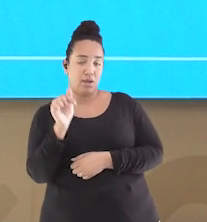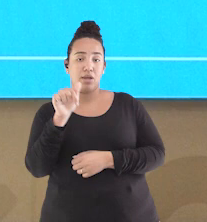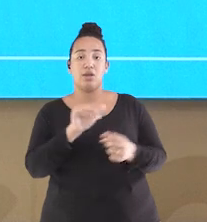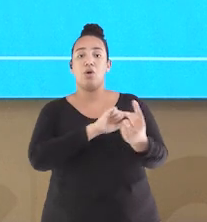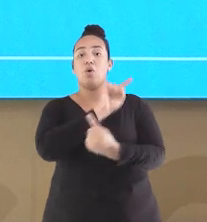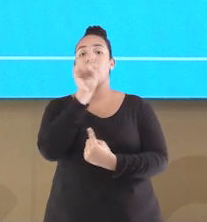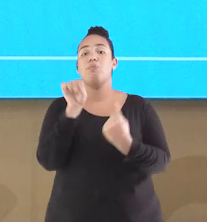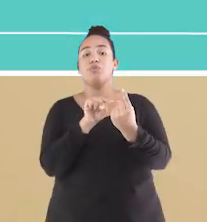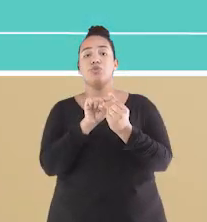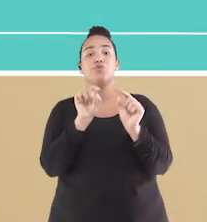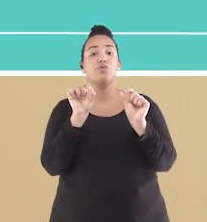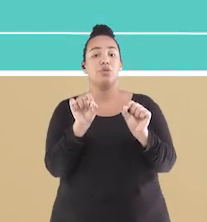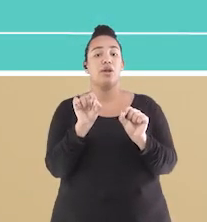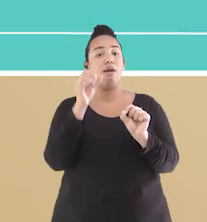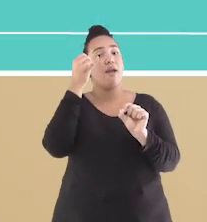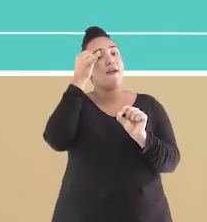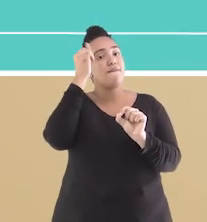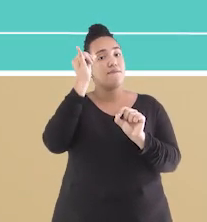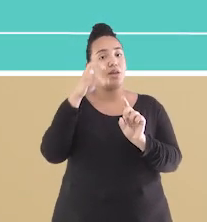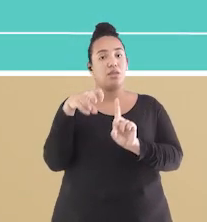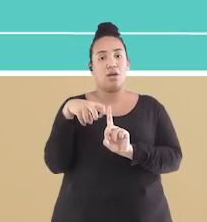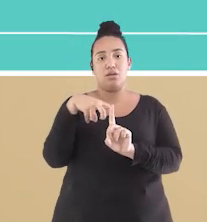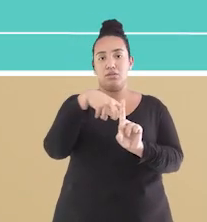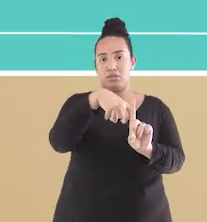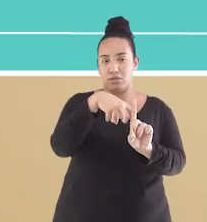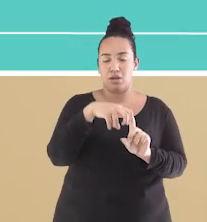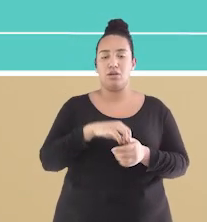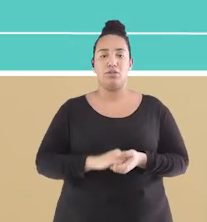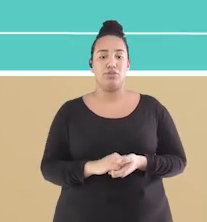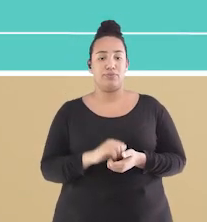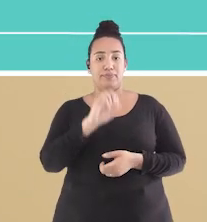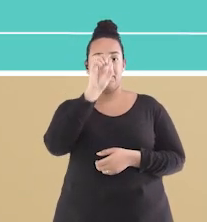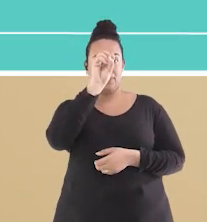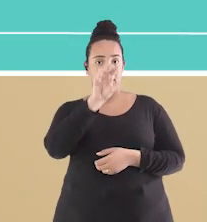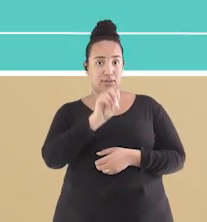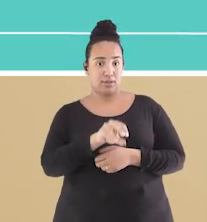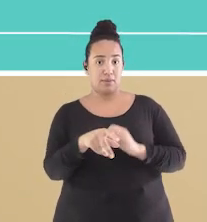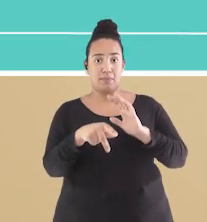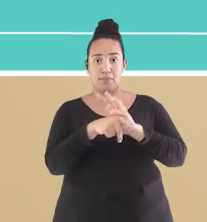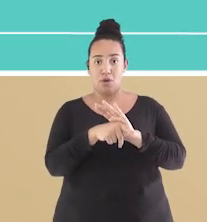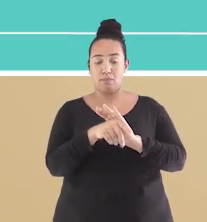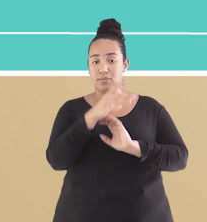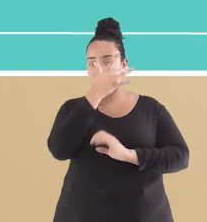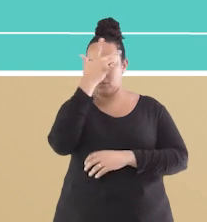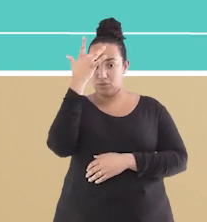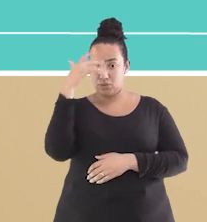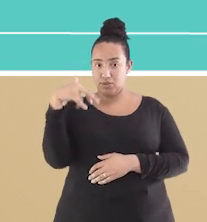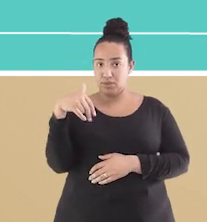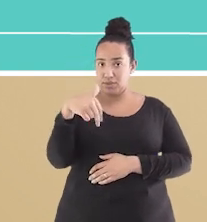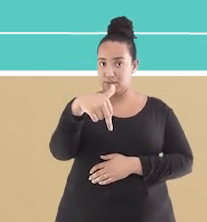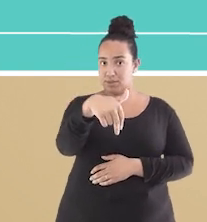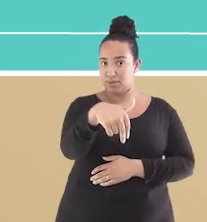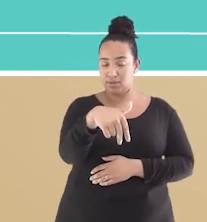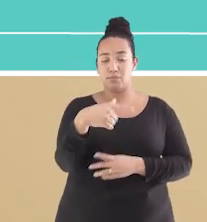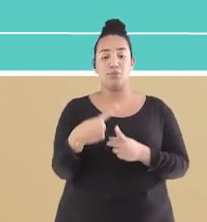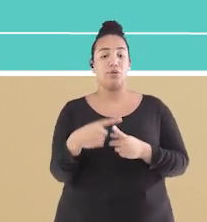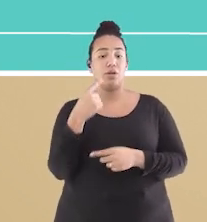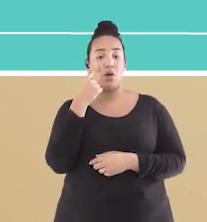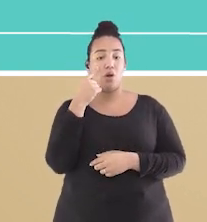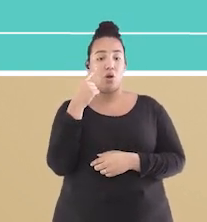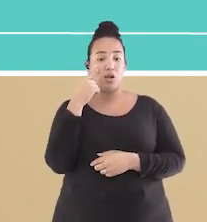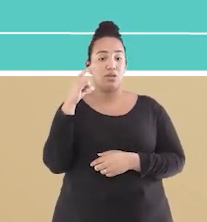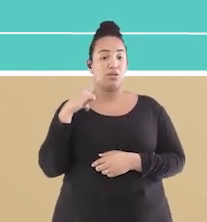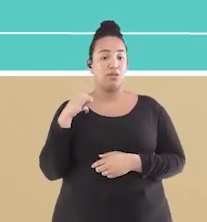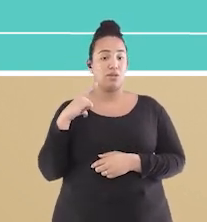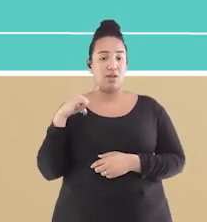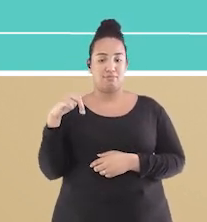acidentes no trânsito. Esse semáforo é destinado a pedestre, pois temos as imagens dos bonecos que indicam o momento